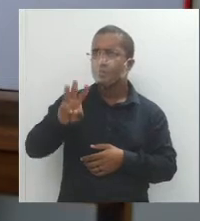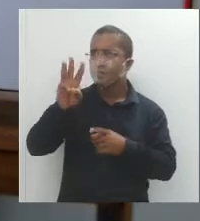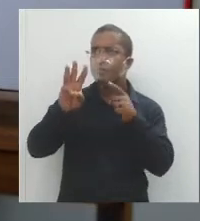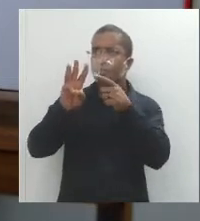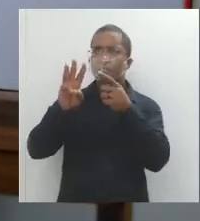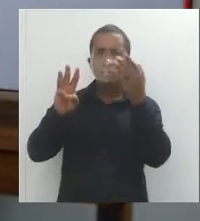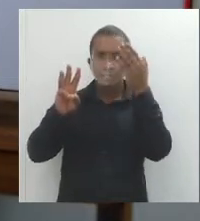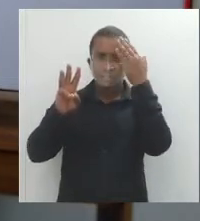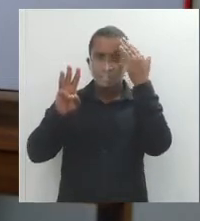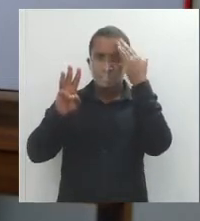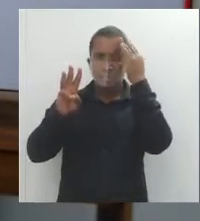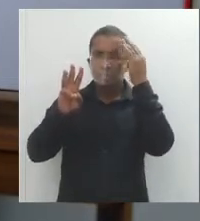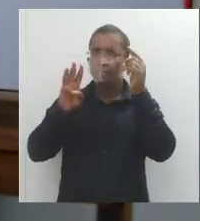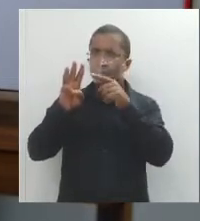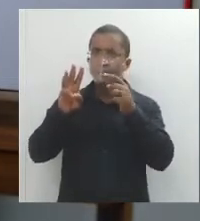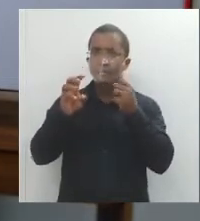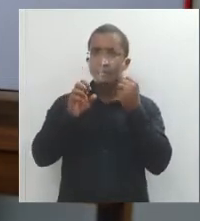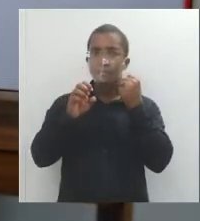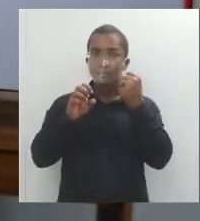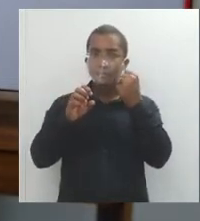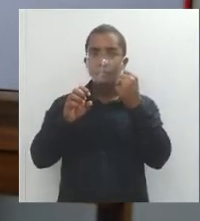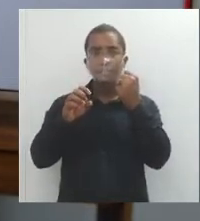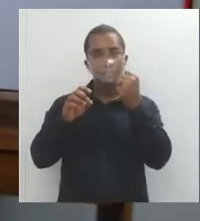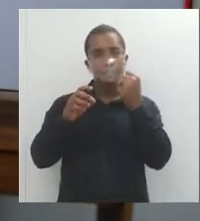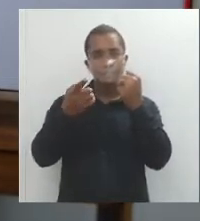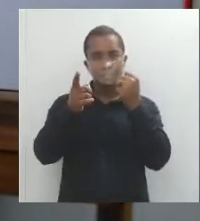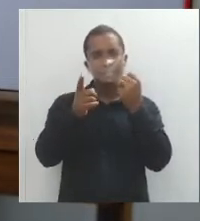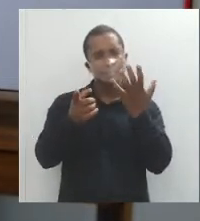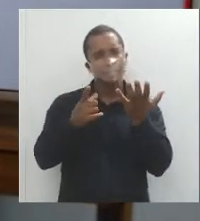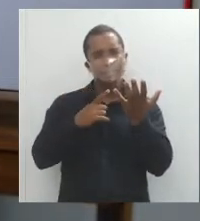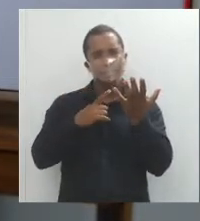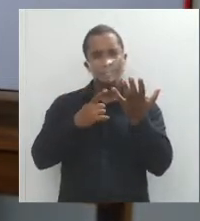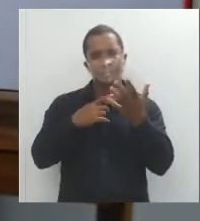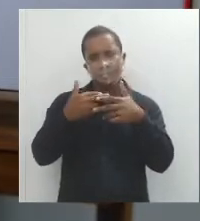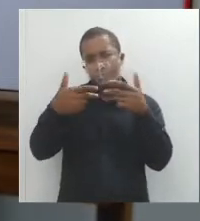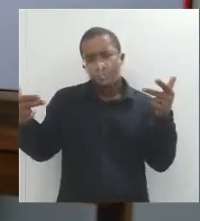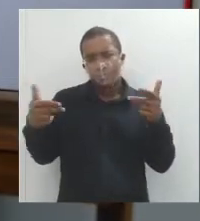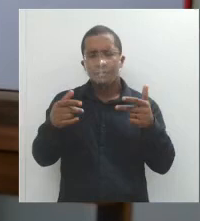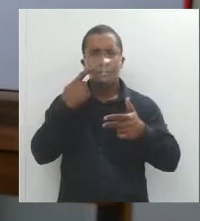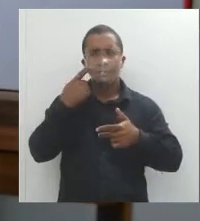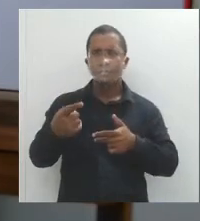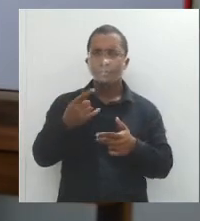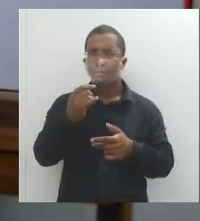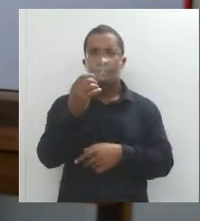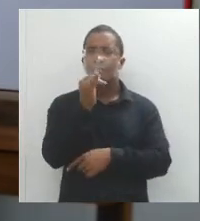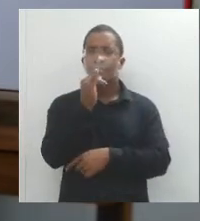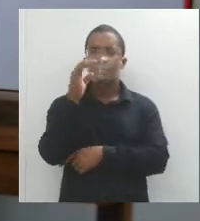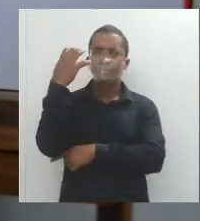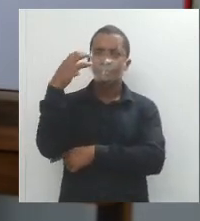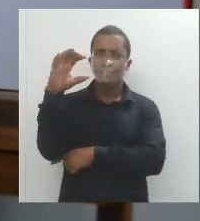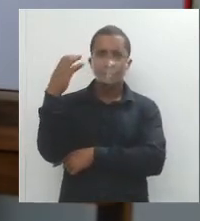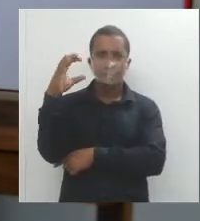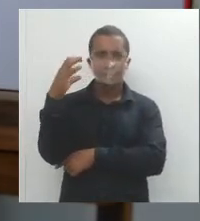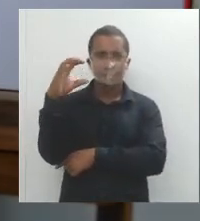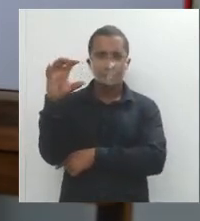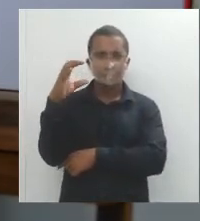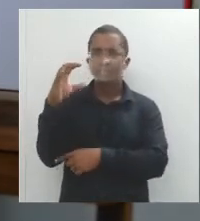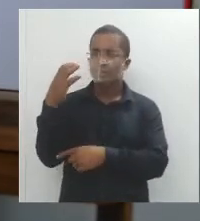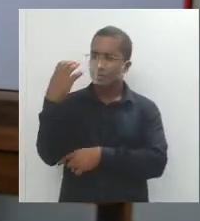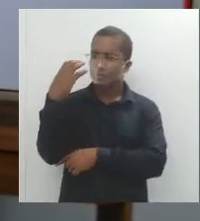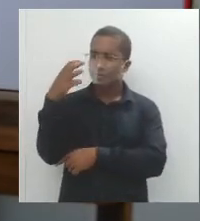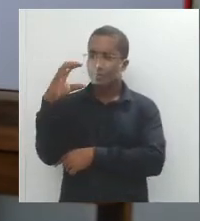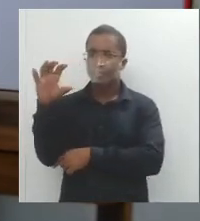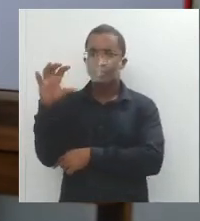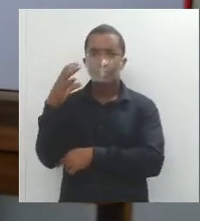saber que é a potência elétrica do aparelho. Então, Adair, eu vi lá que o meu ventilador na minha casa ele tem 50